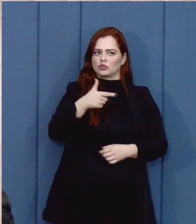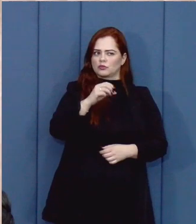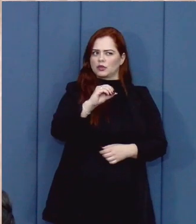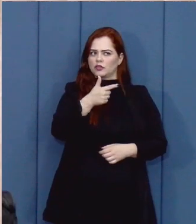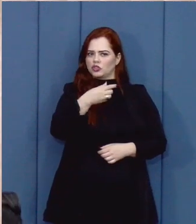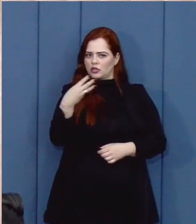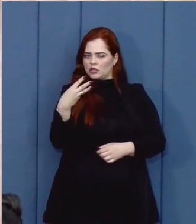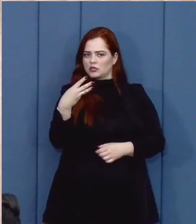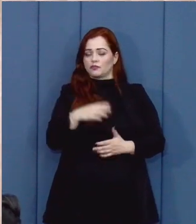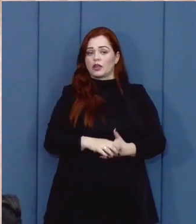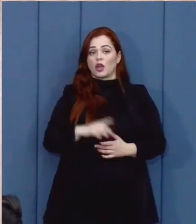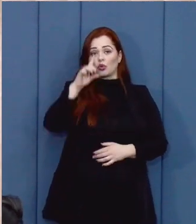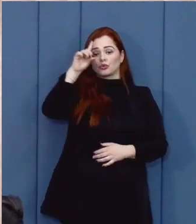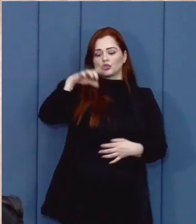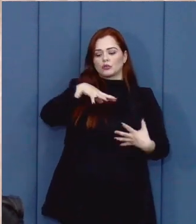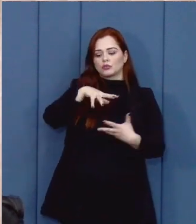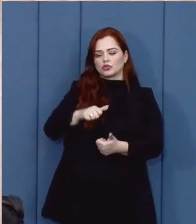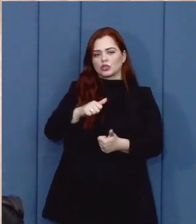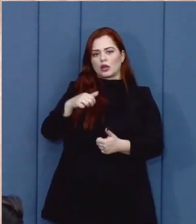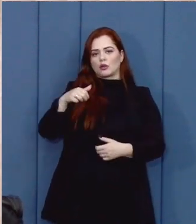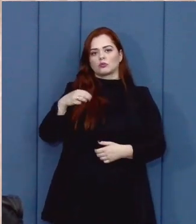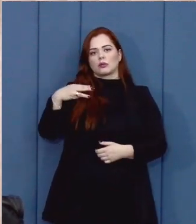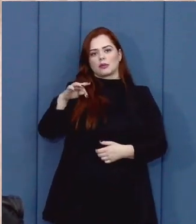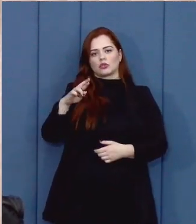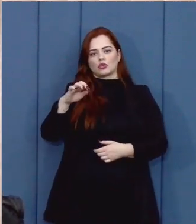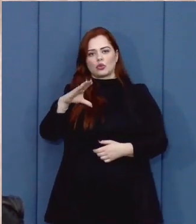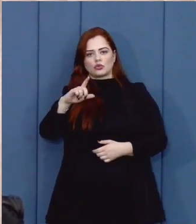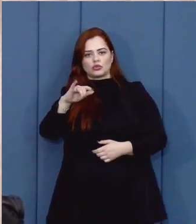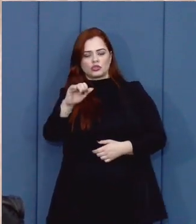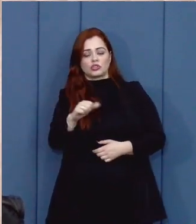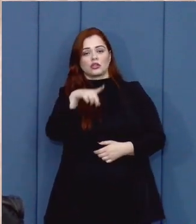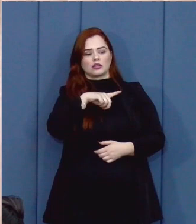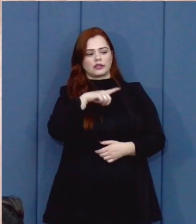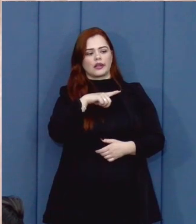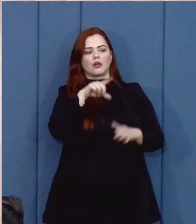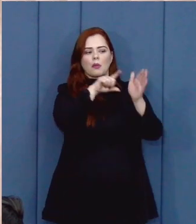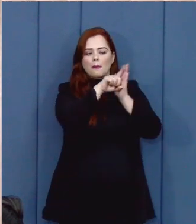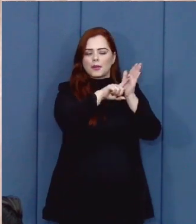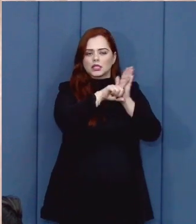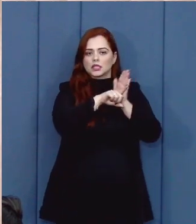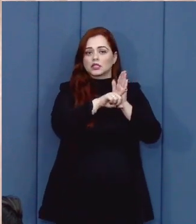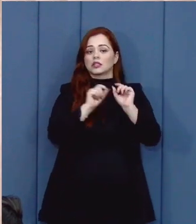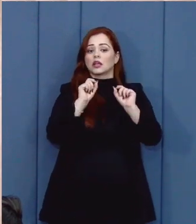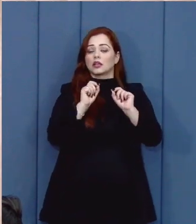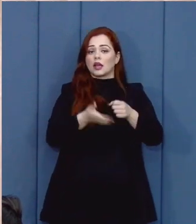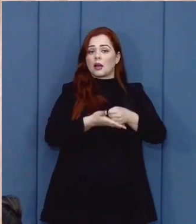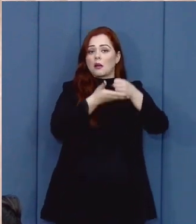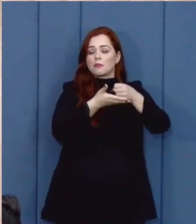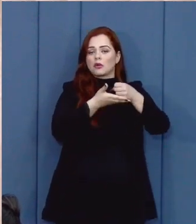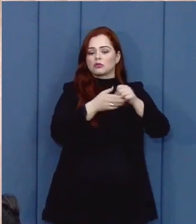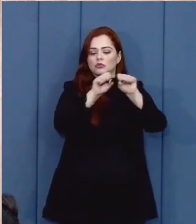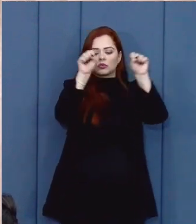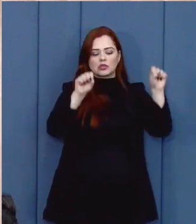2023, o Dia Mundial da Metrologia teve como tema medições que apoiam o sistema